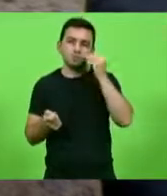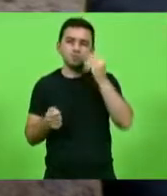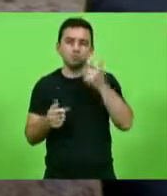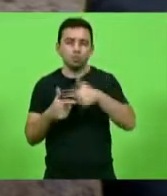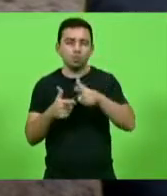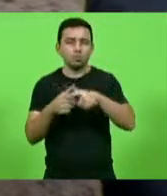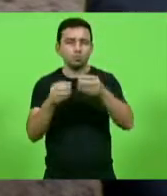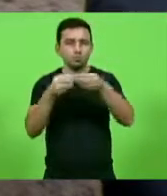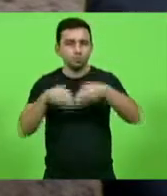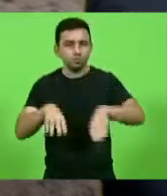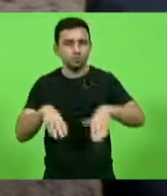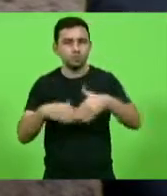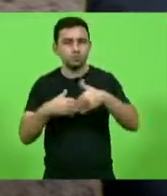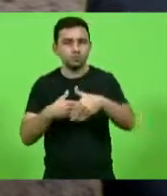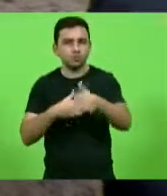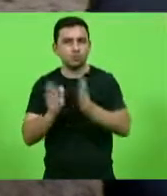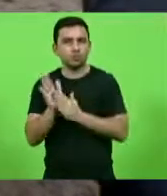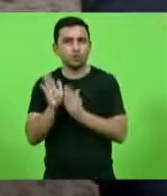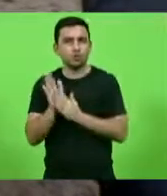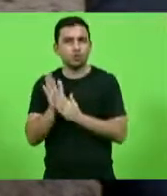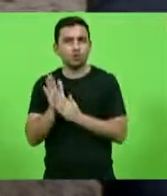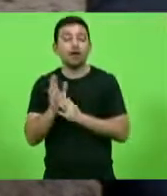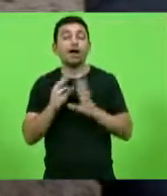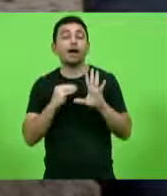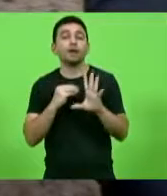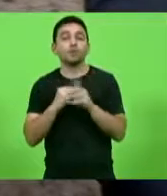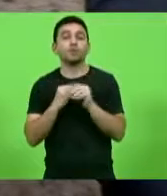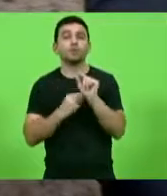ou efeitos colaterais da proposta. A nossa emenda